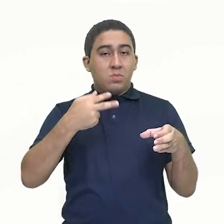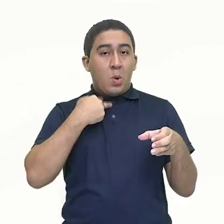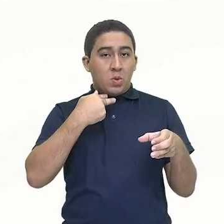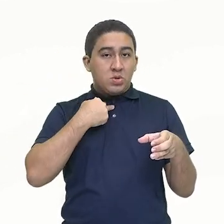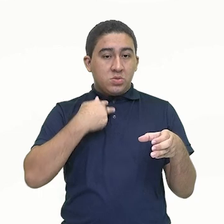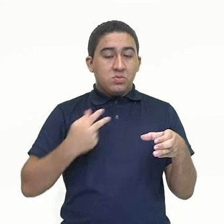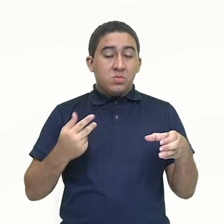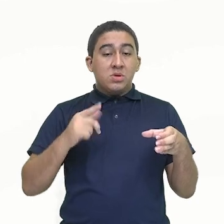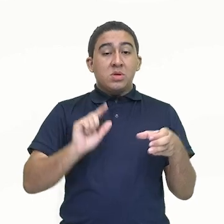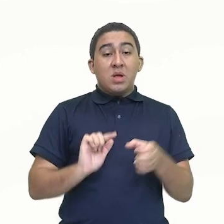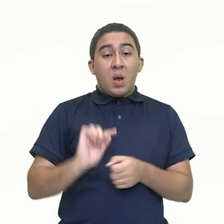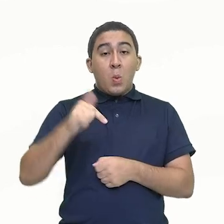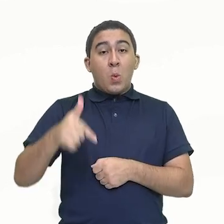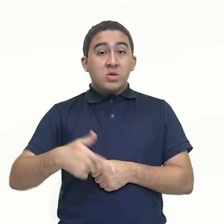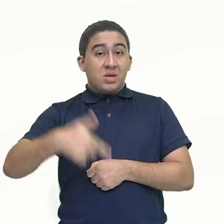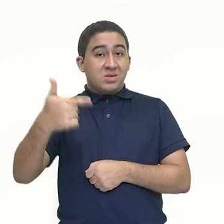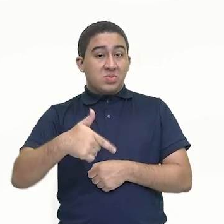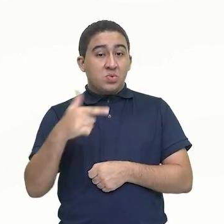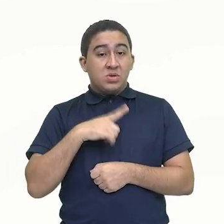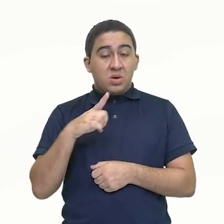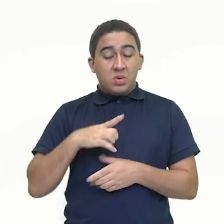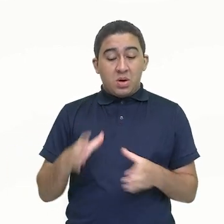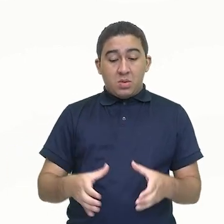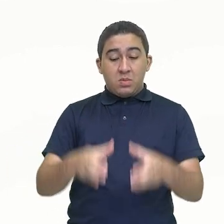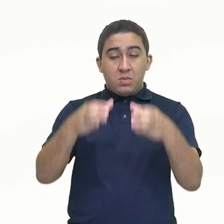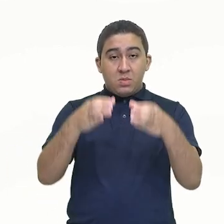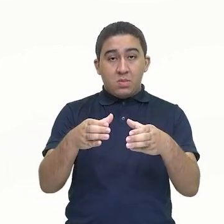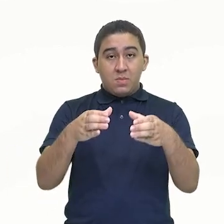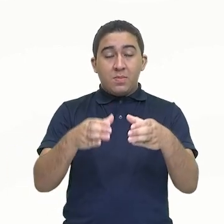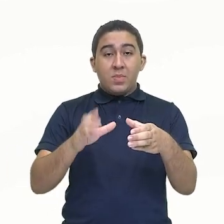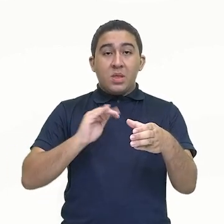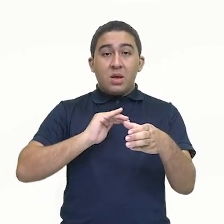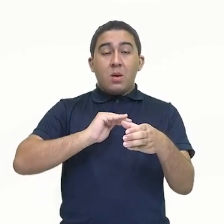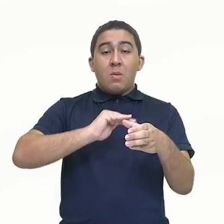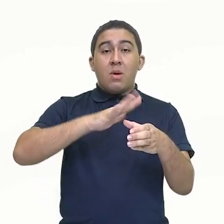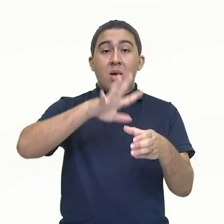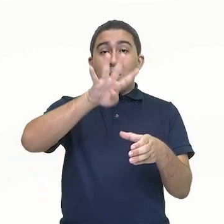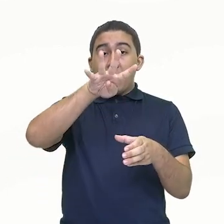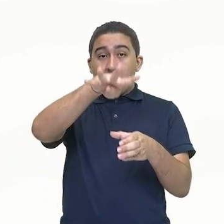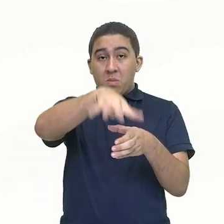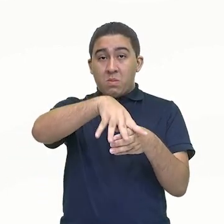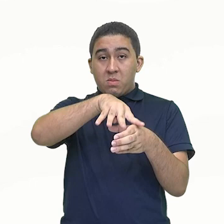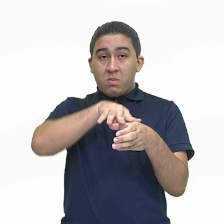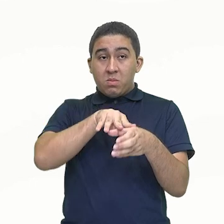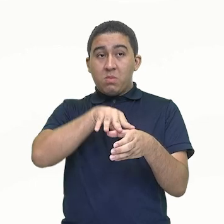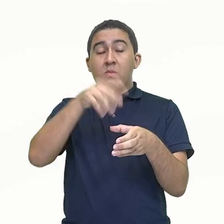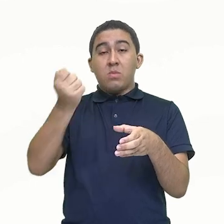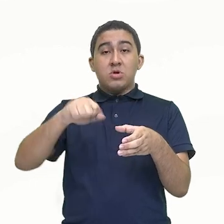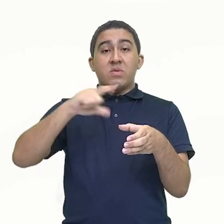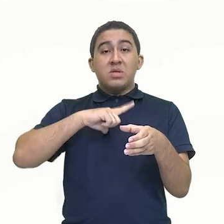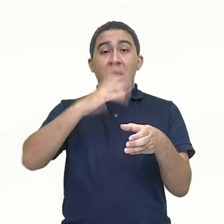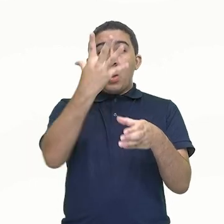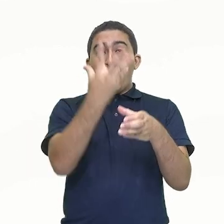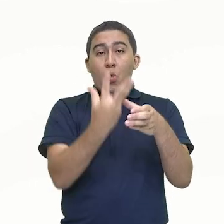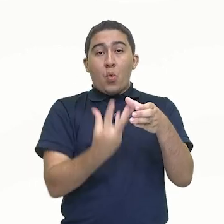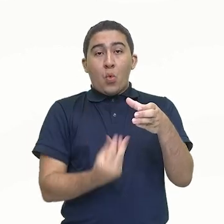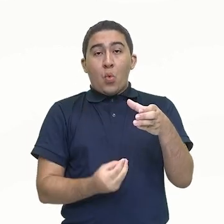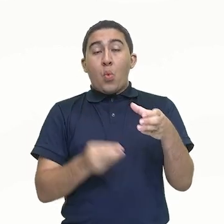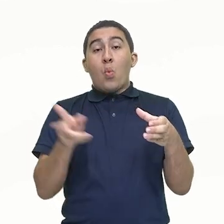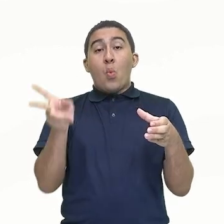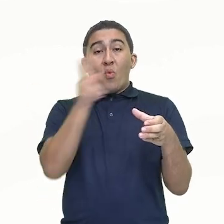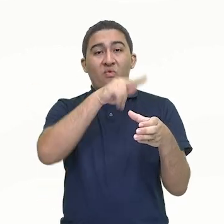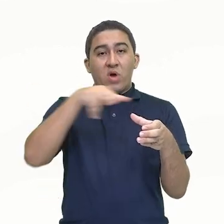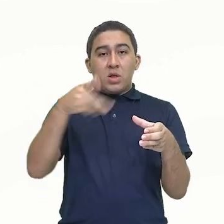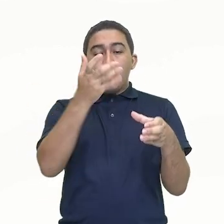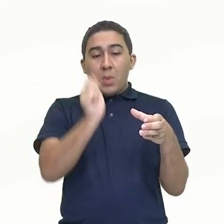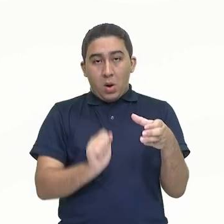segunda etapa já tinha uma tela que deixava entrar o ar. Nesta primeira não entrava nem o ar. Aqui na segunda etapa